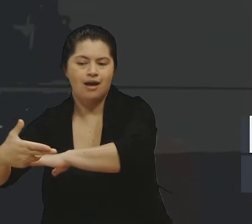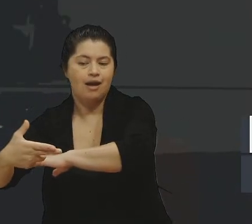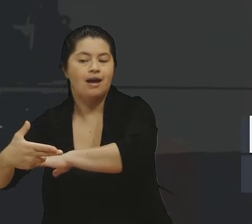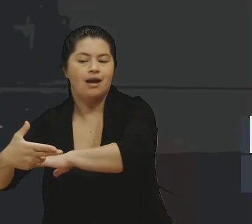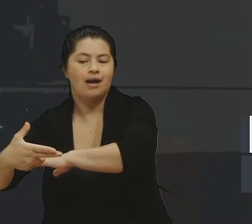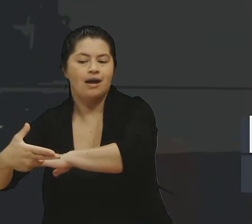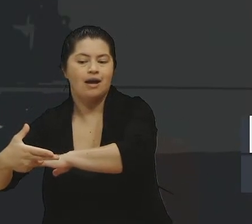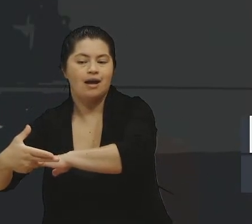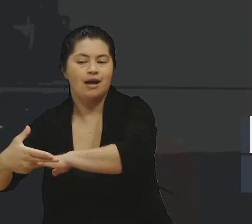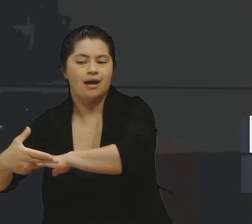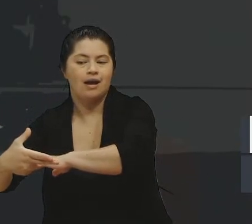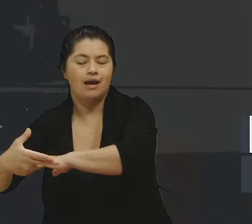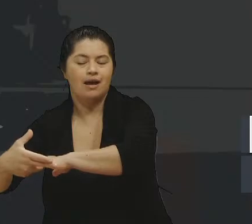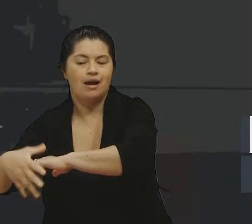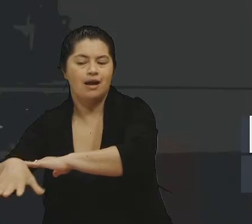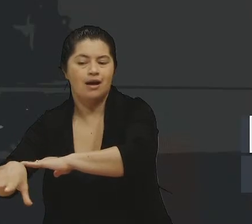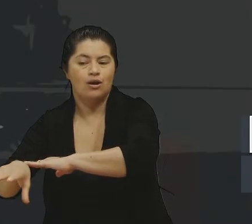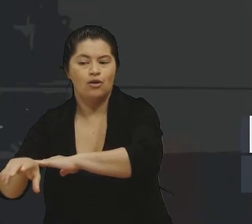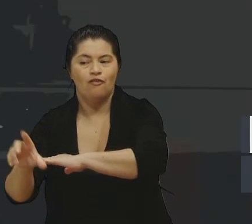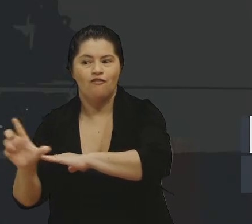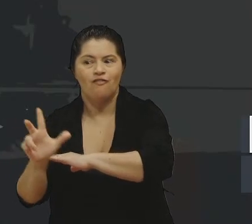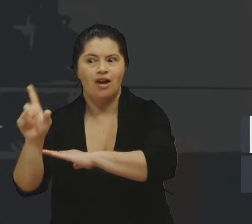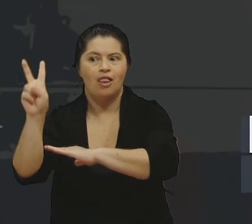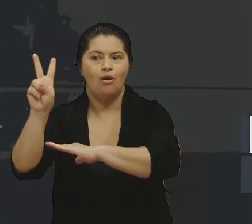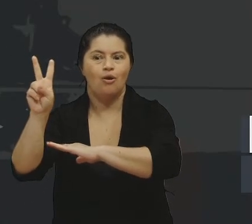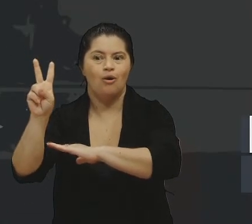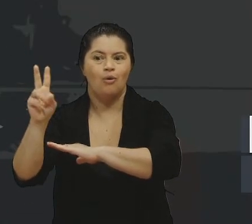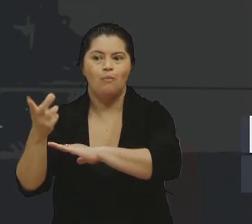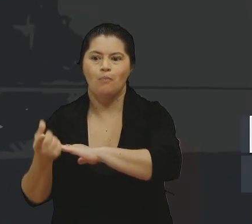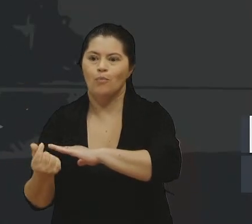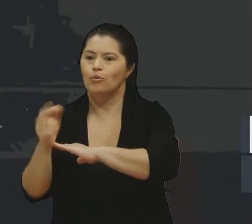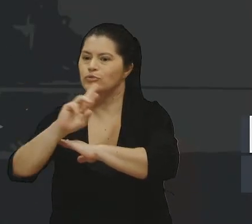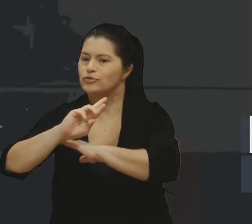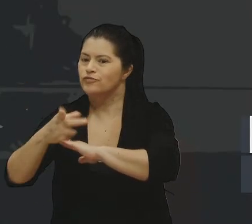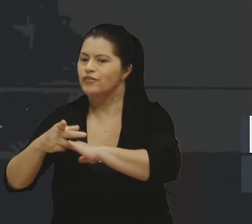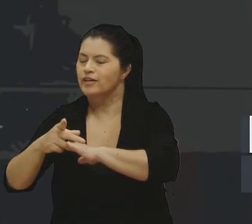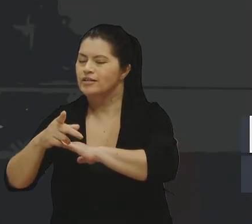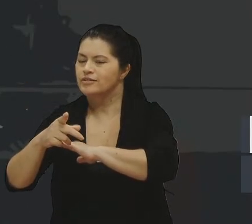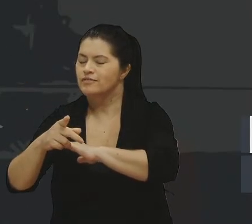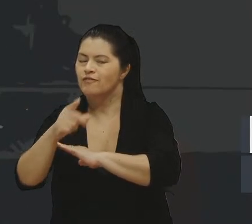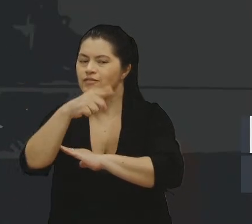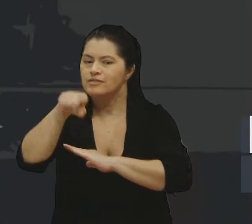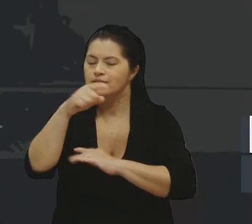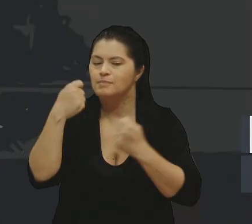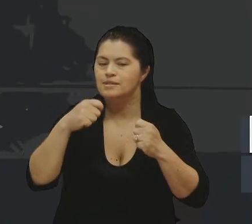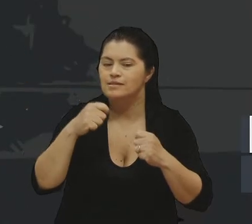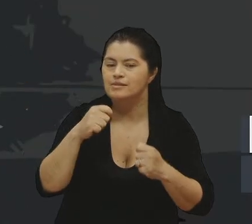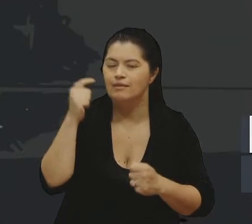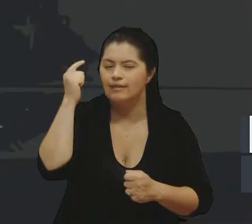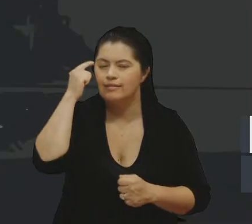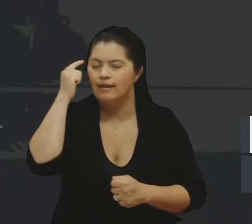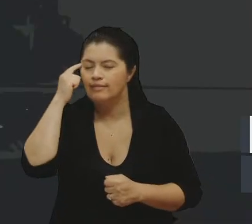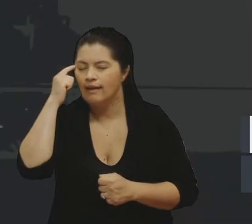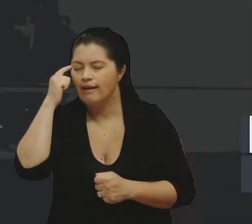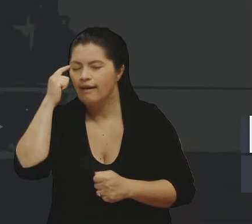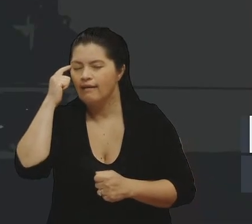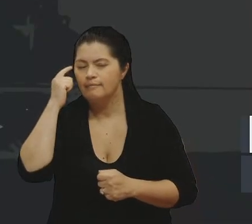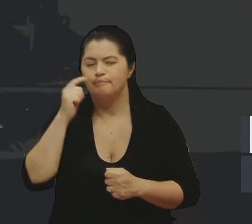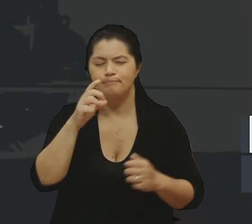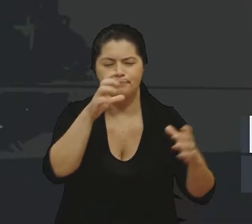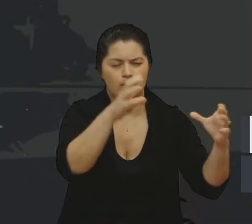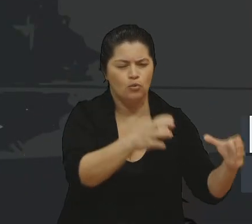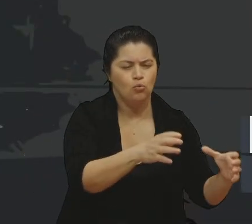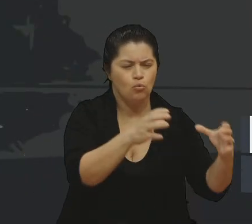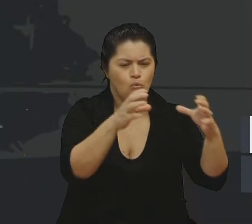é o mesmo, mas o valor que ele ganha é muito diferente. Então, vocês precisam entender esse jogo. Empresa, nicho,